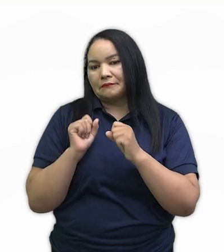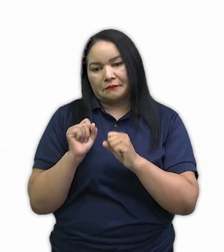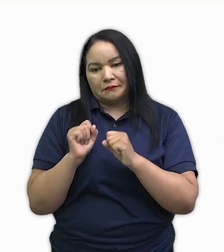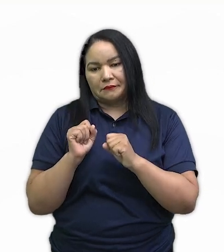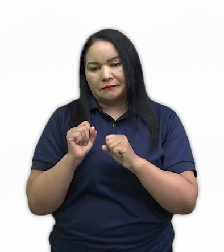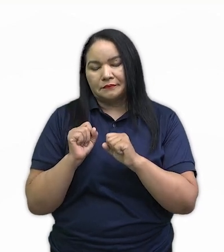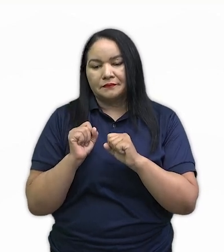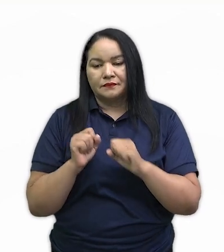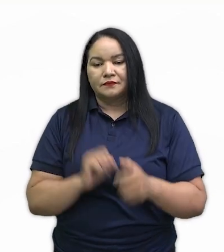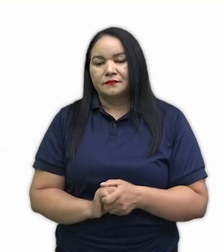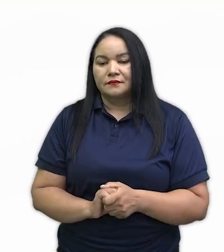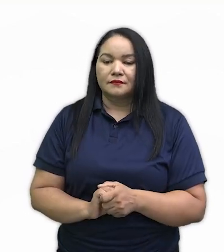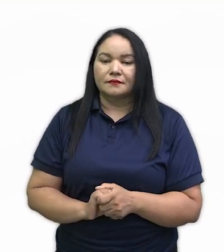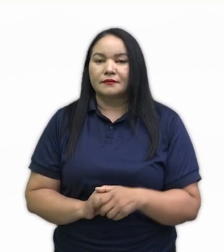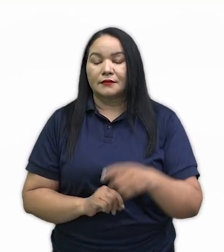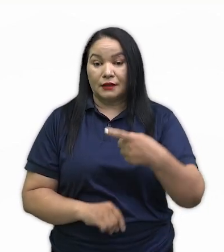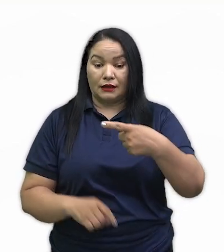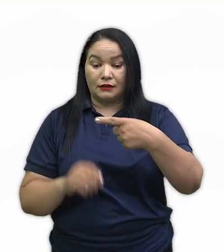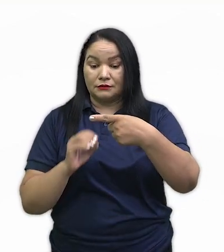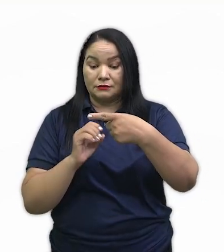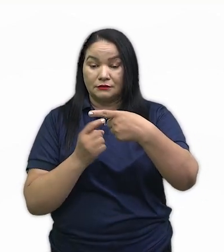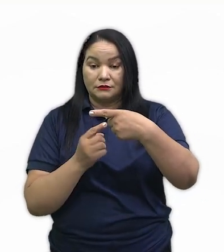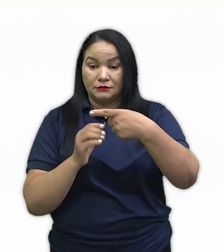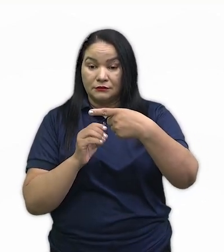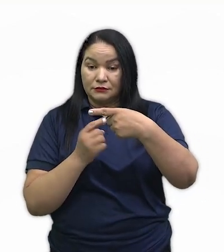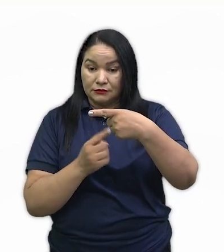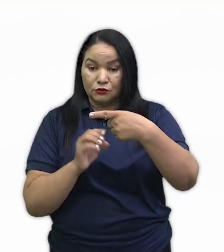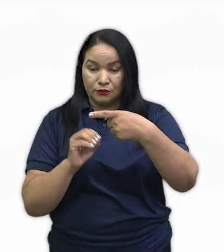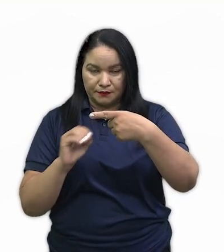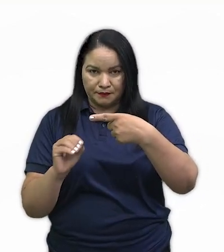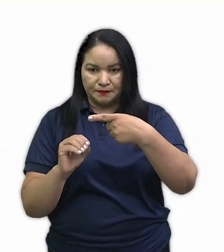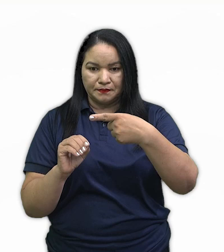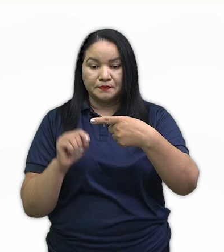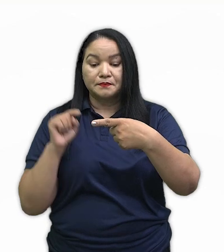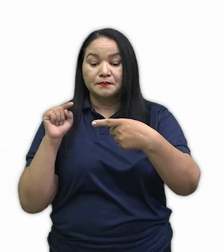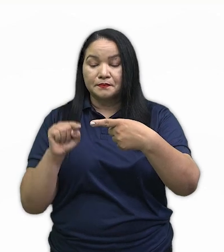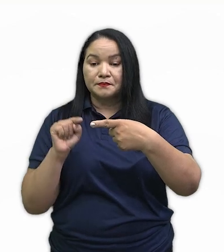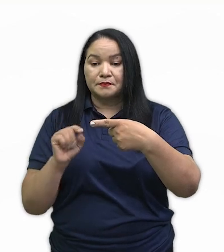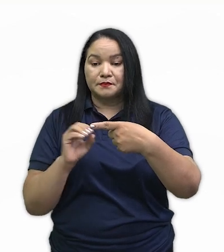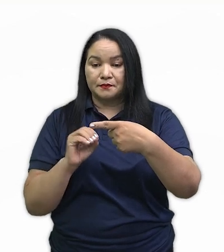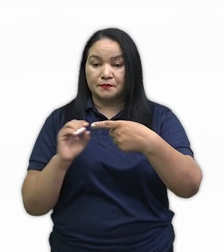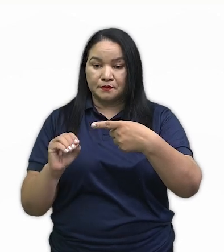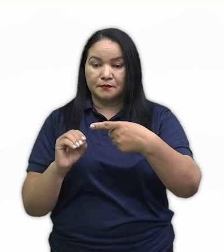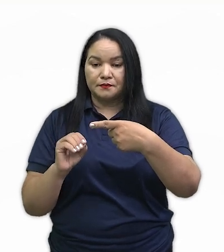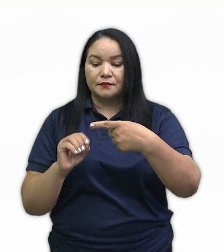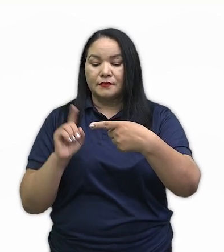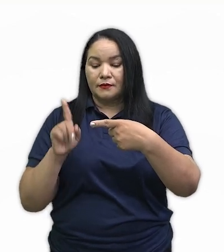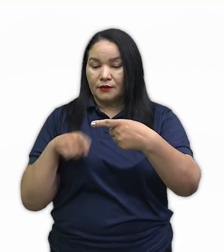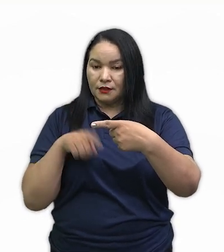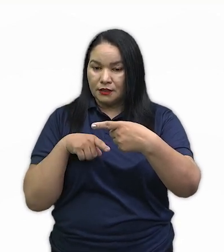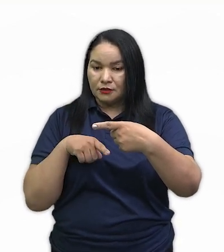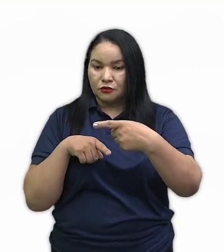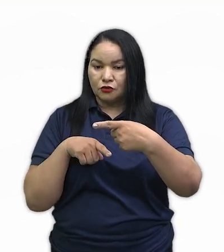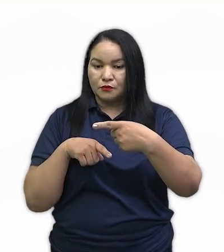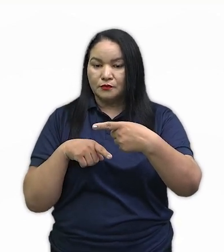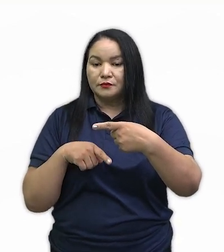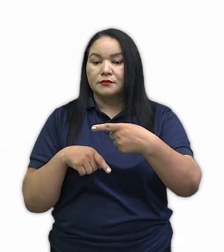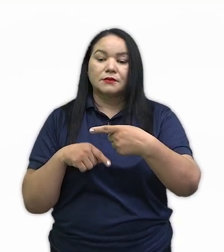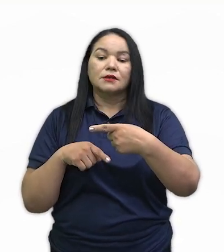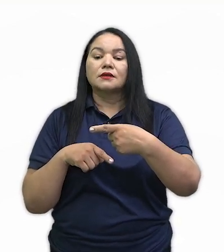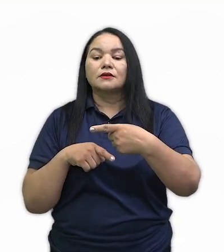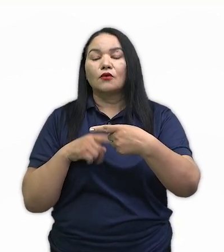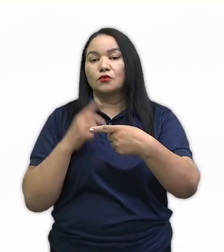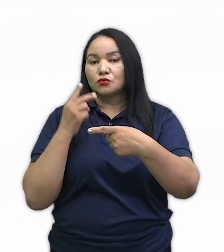pessoal? Nós temos 2 zeros embaixo, ok? Ok. Eu vou cancelar esses 2 zeros de